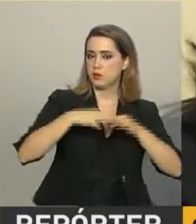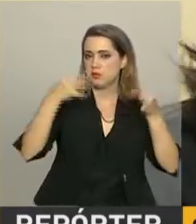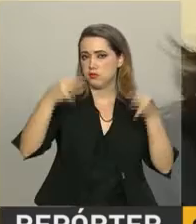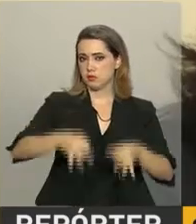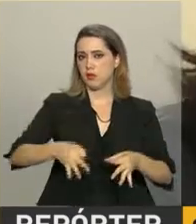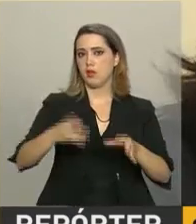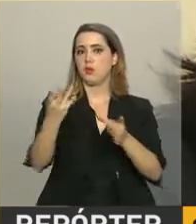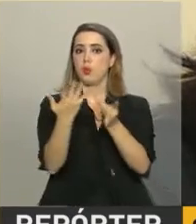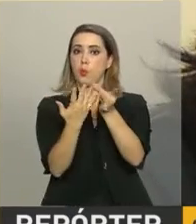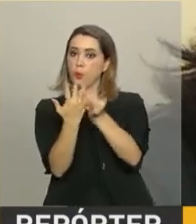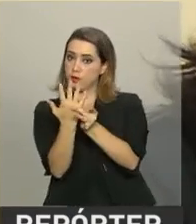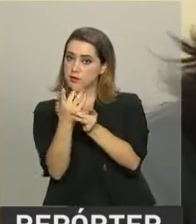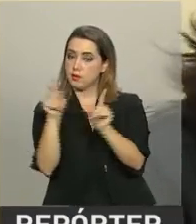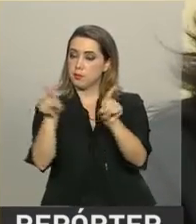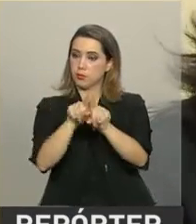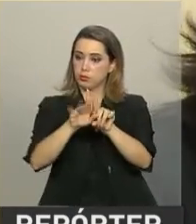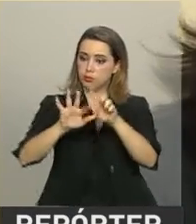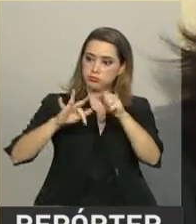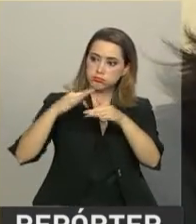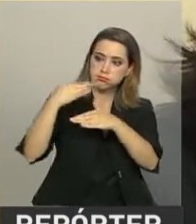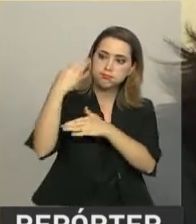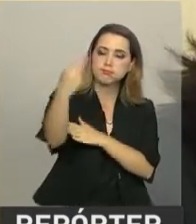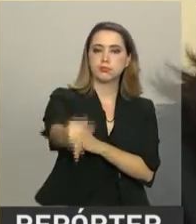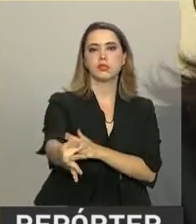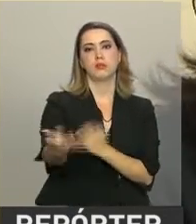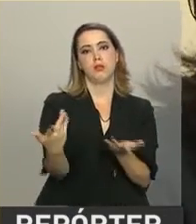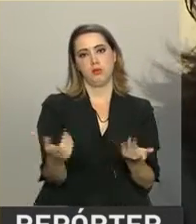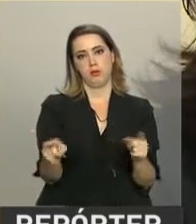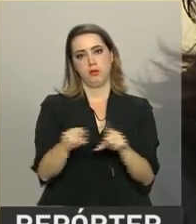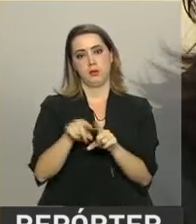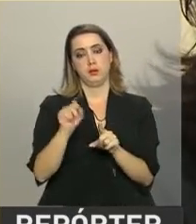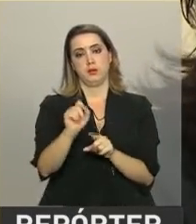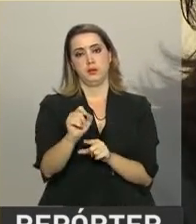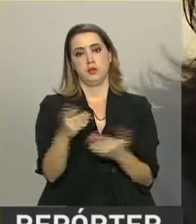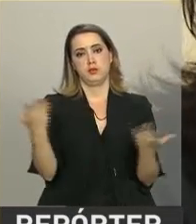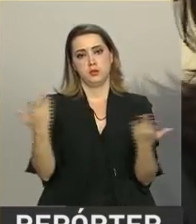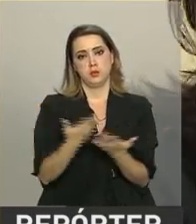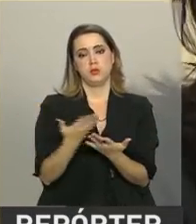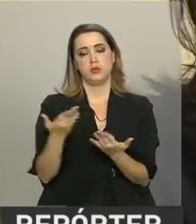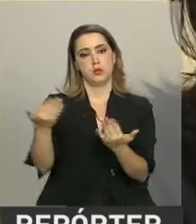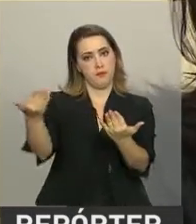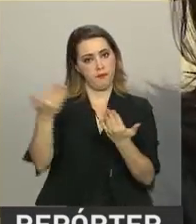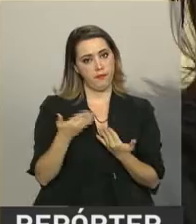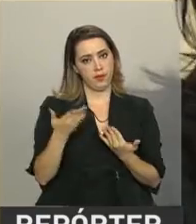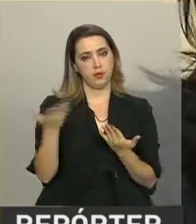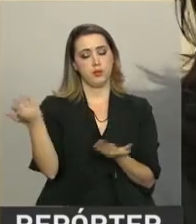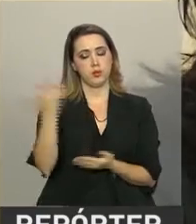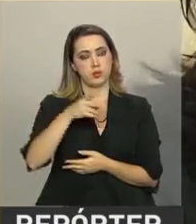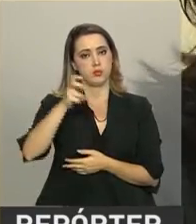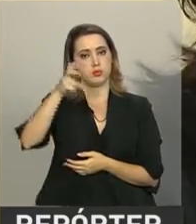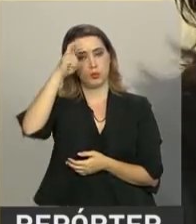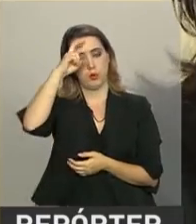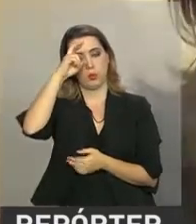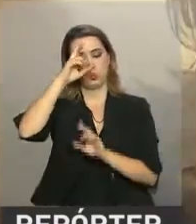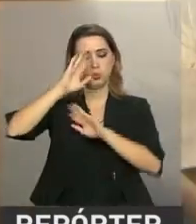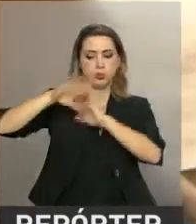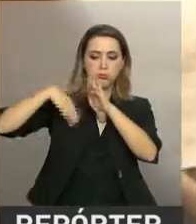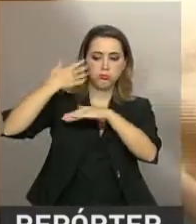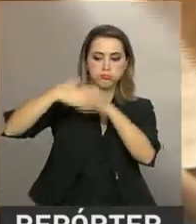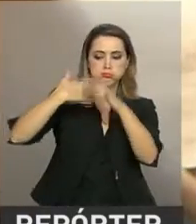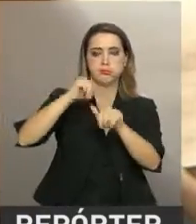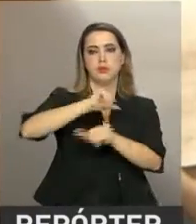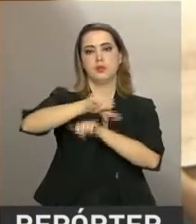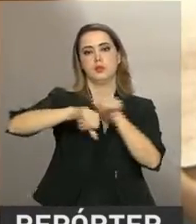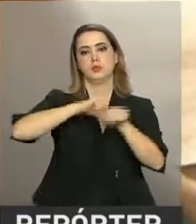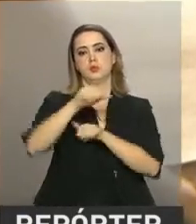né então eu acho que que acabou virando o o ovelha da cultura é tudo veio mudando muito ea